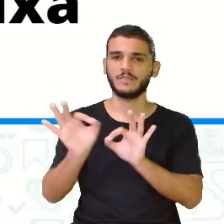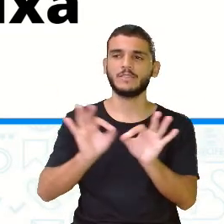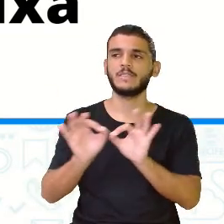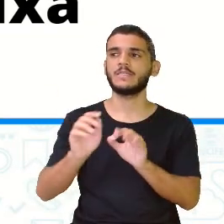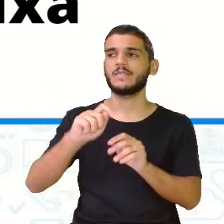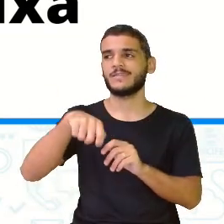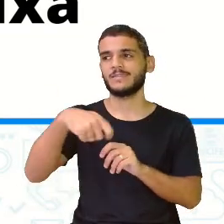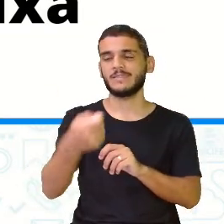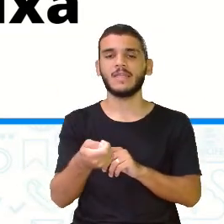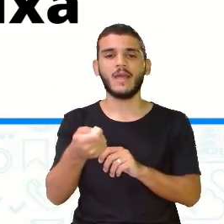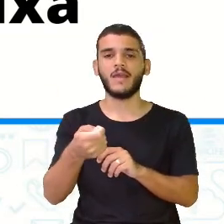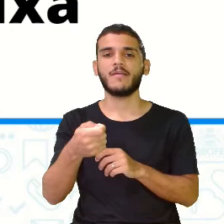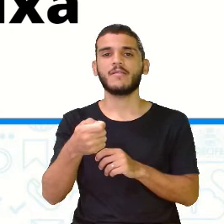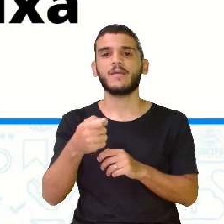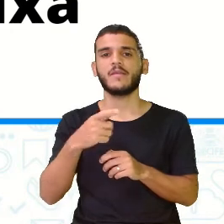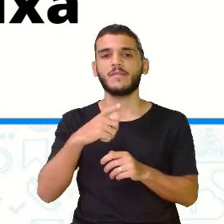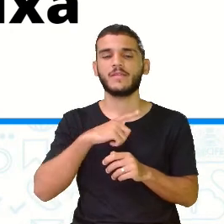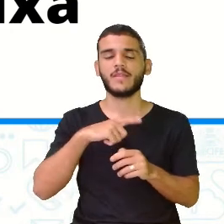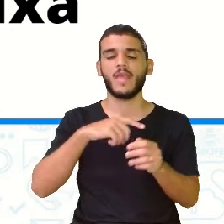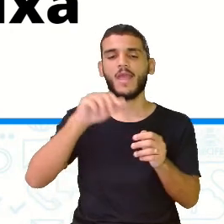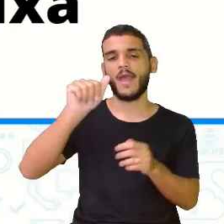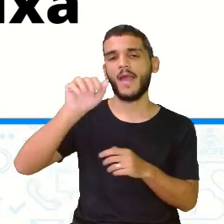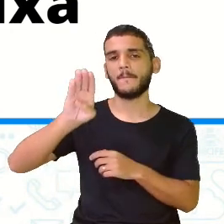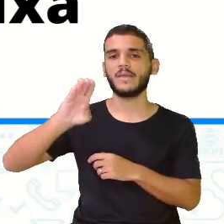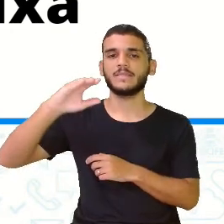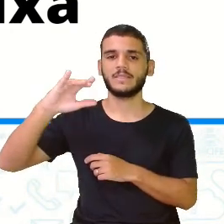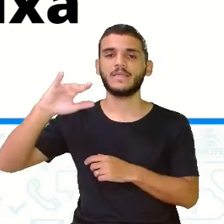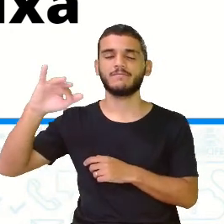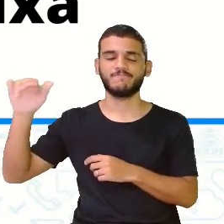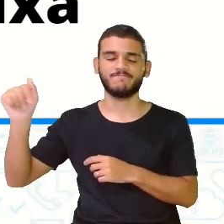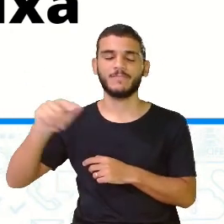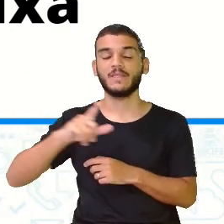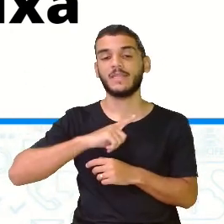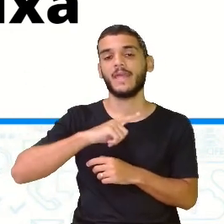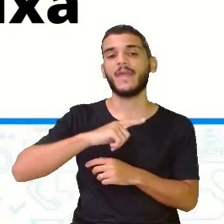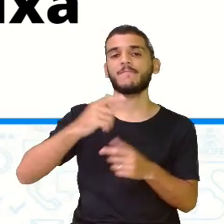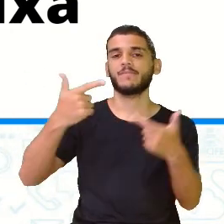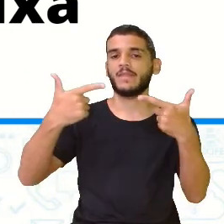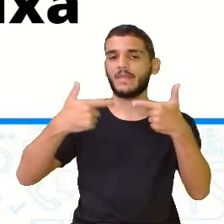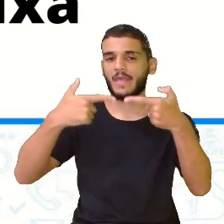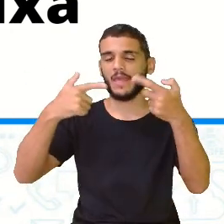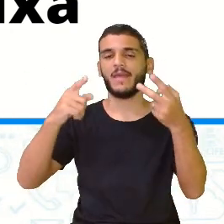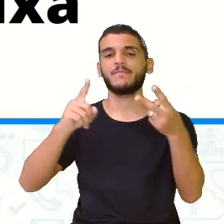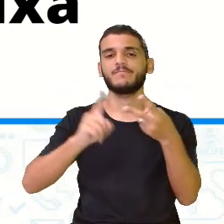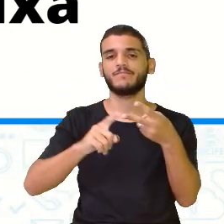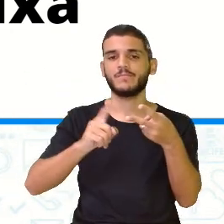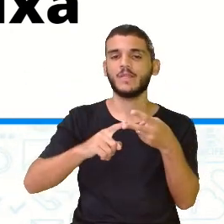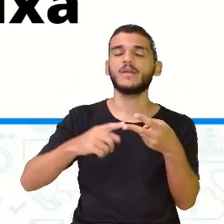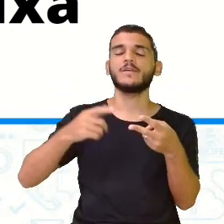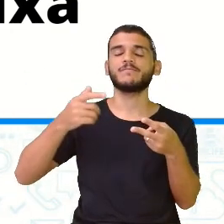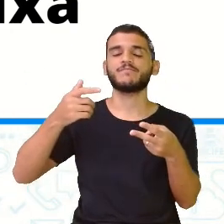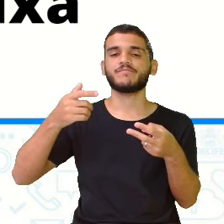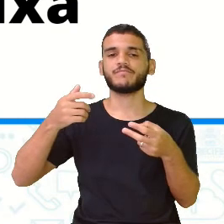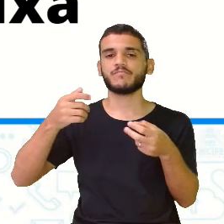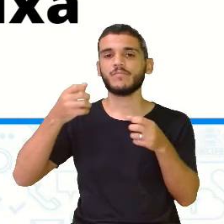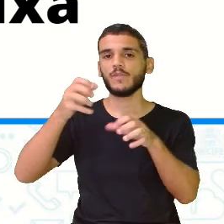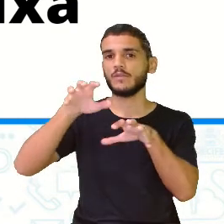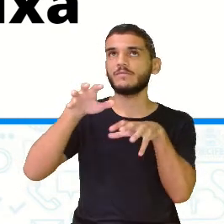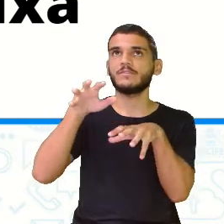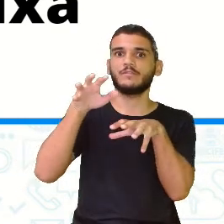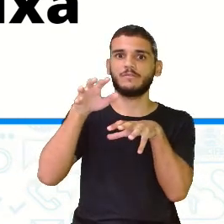abaixo em ordem alfabética. Eu trouxe 4 palavrinhas: guerra, zumbi, cachimbo e lagartixa.